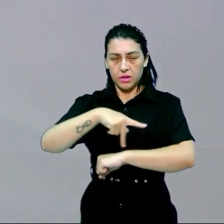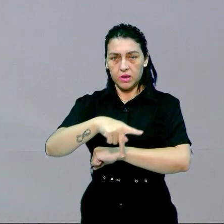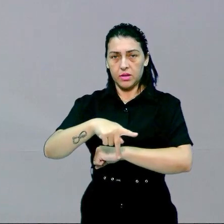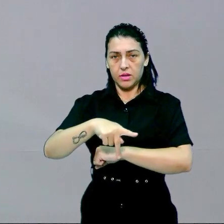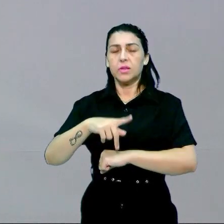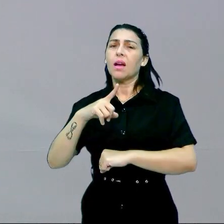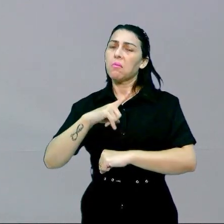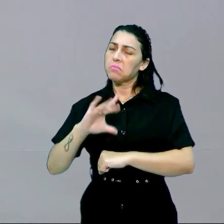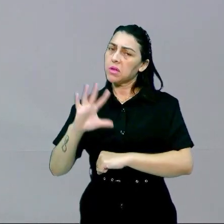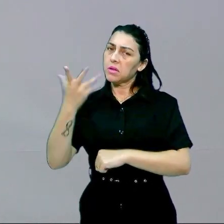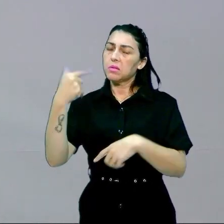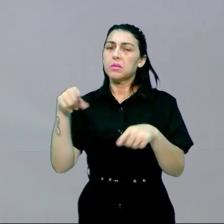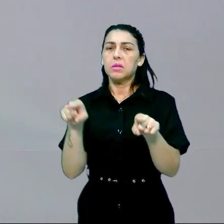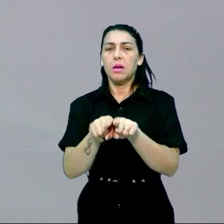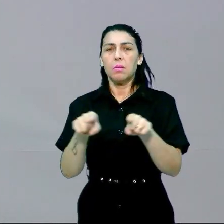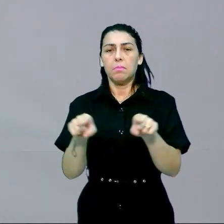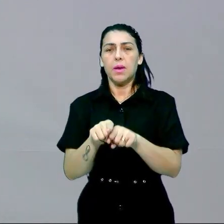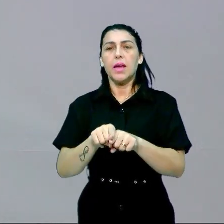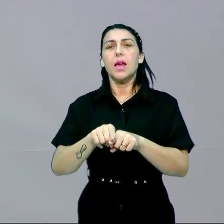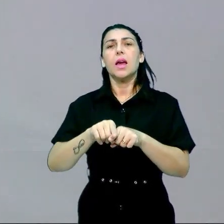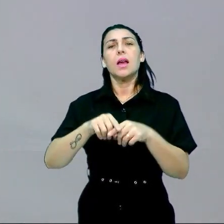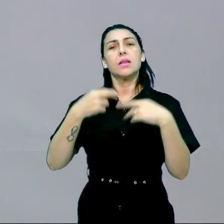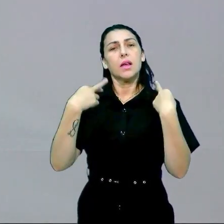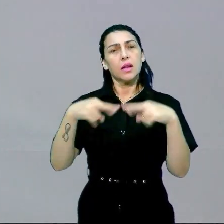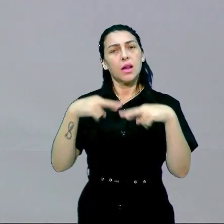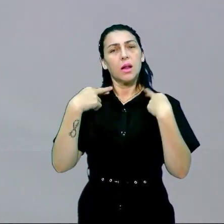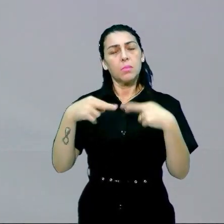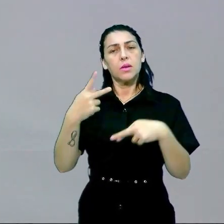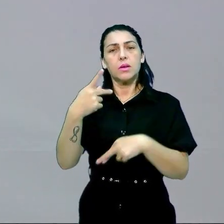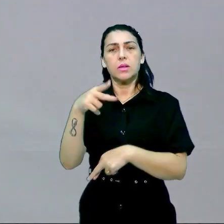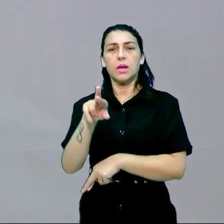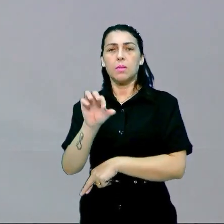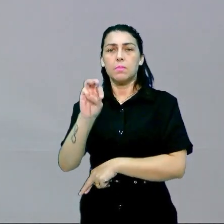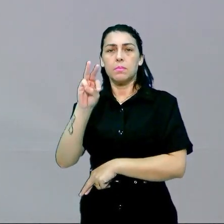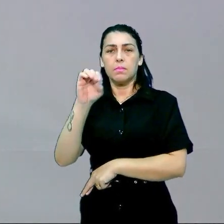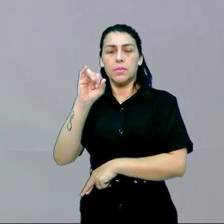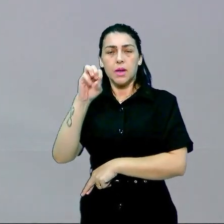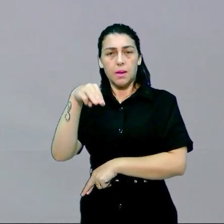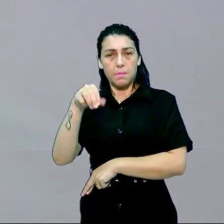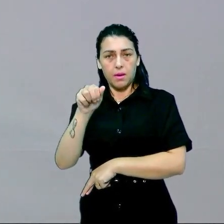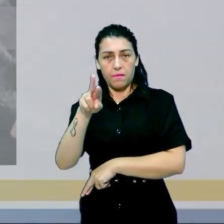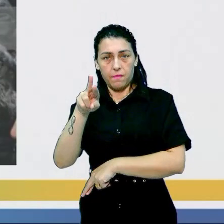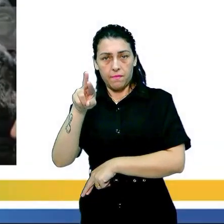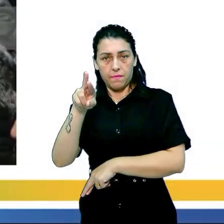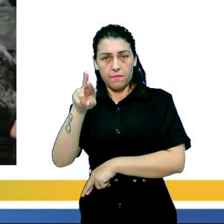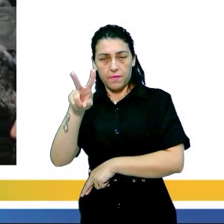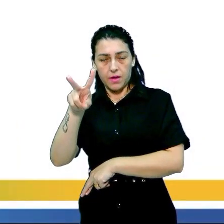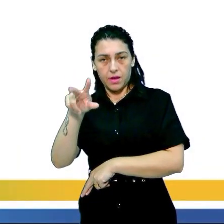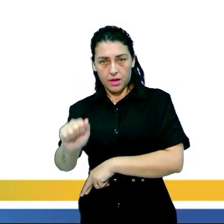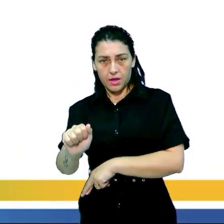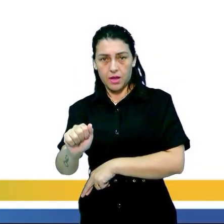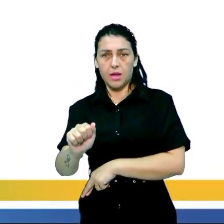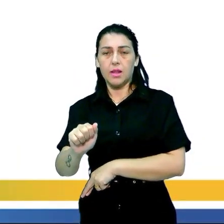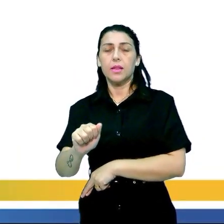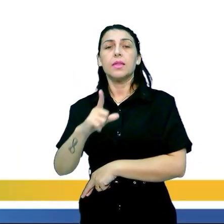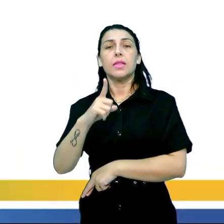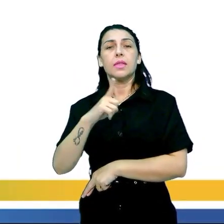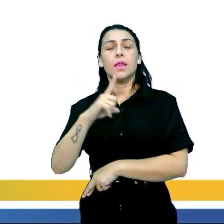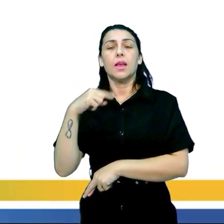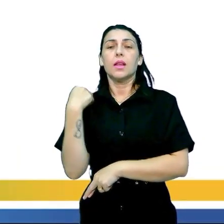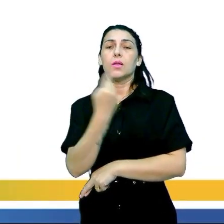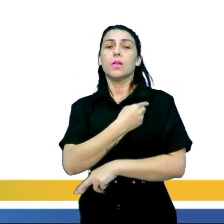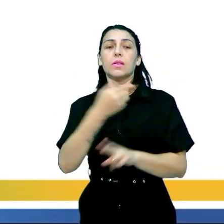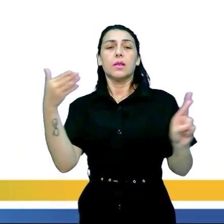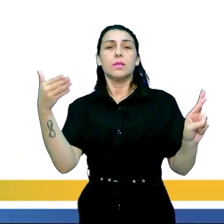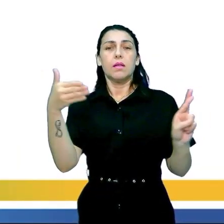se desencadeou também essas revoltas da Primavera Árabe, essas manifestações. Aqui nós temos as